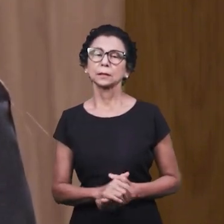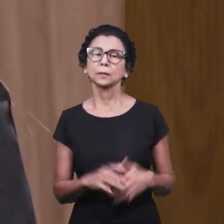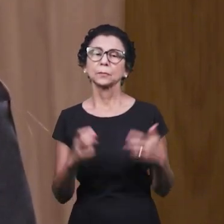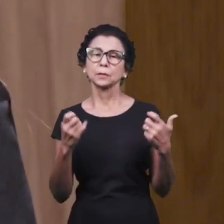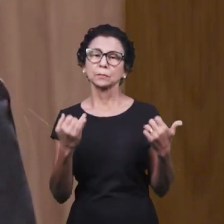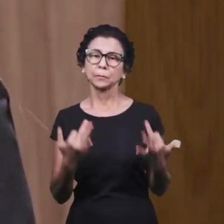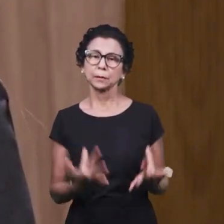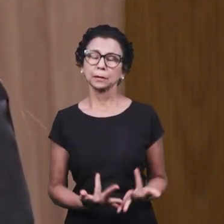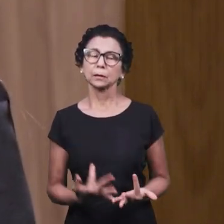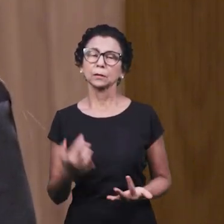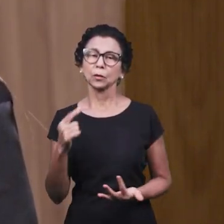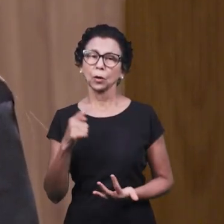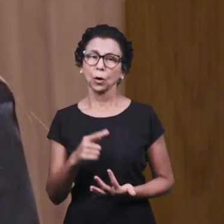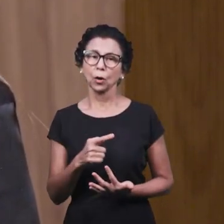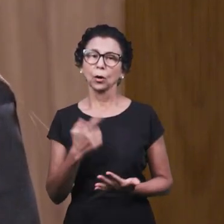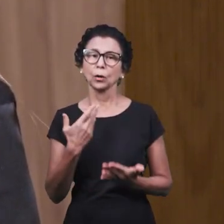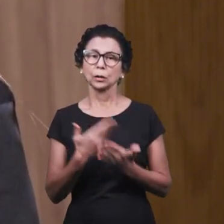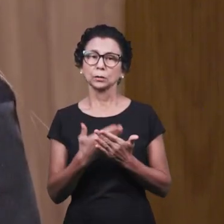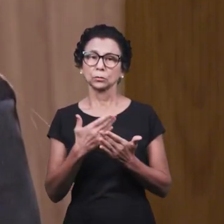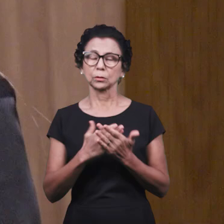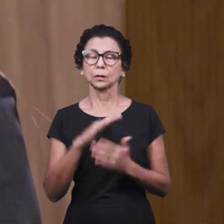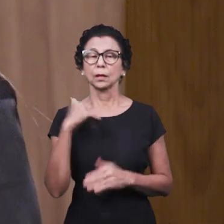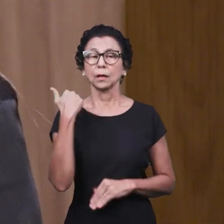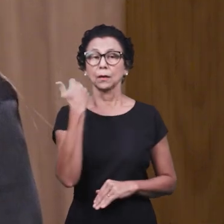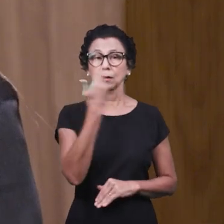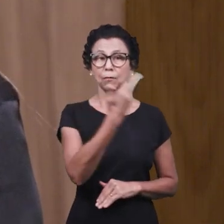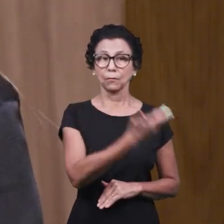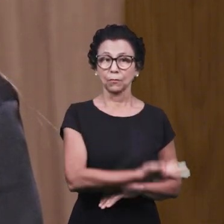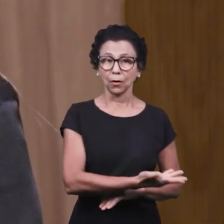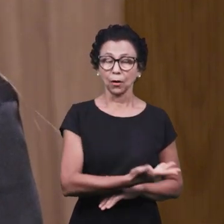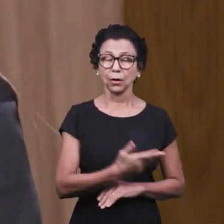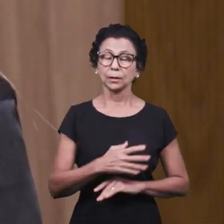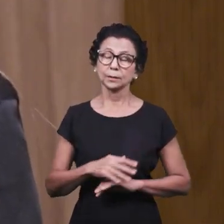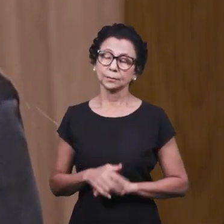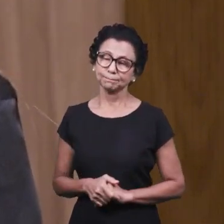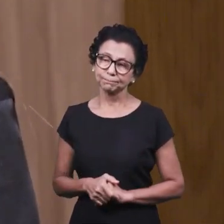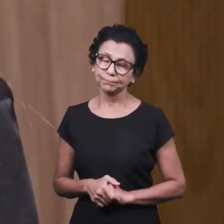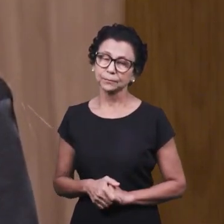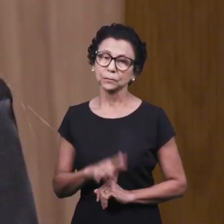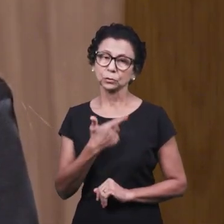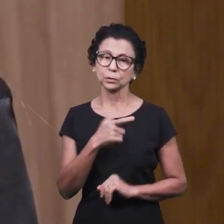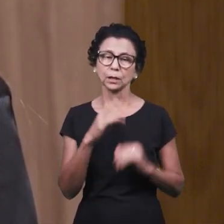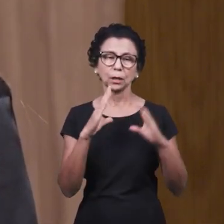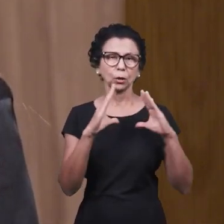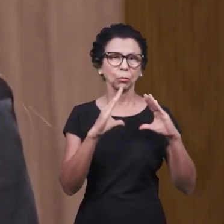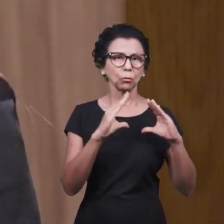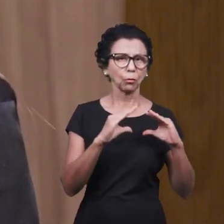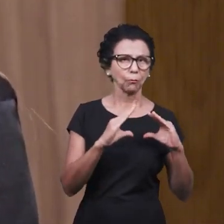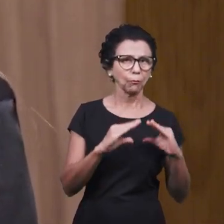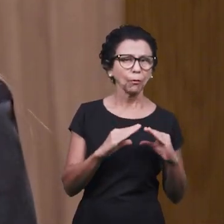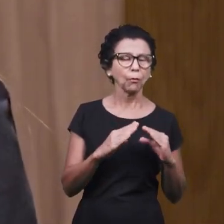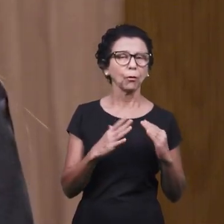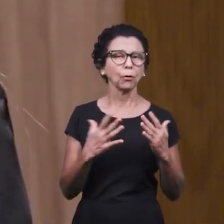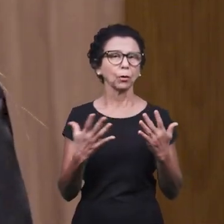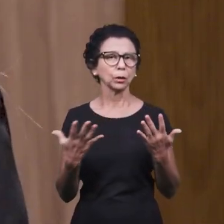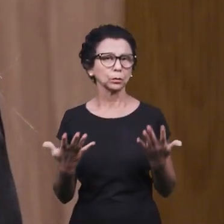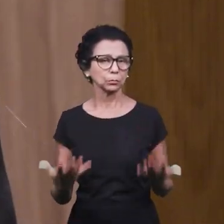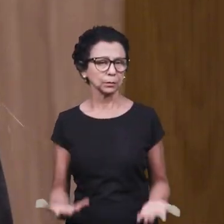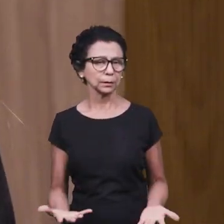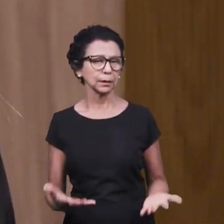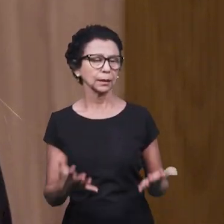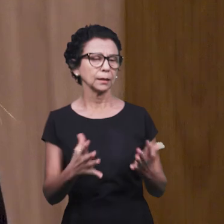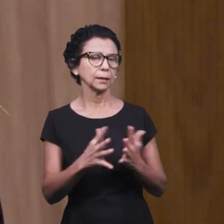do conforto do lar, não é? De ter uma resiliência, né? É uma palavra que é muito usada